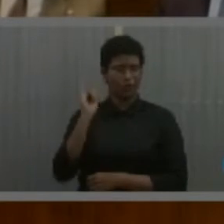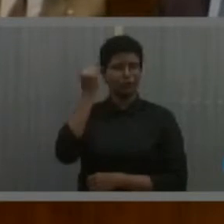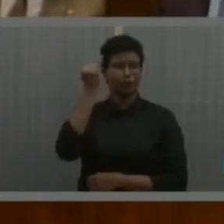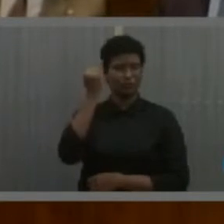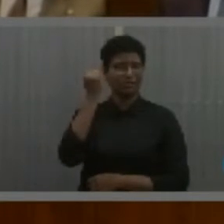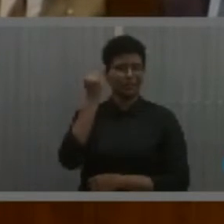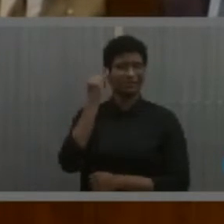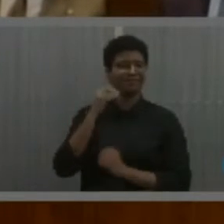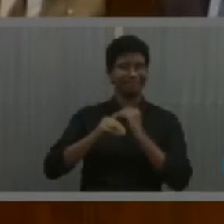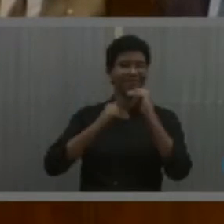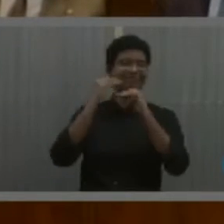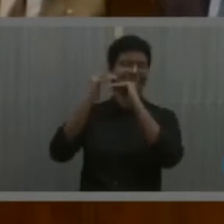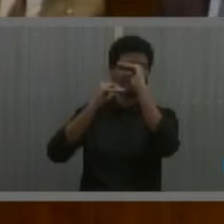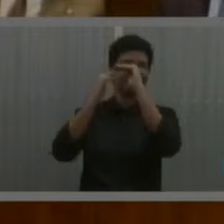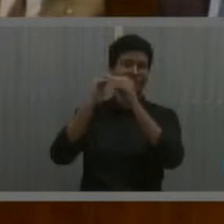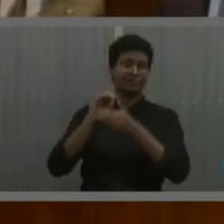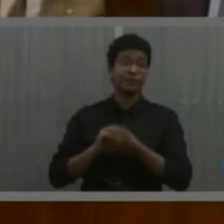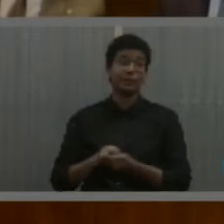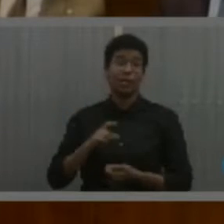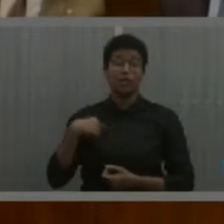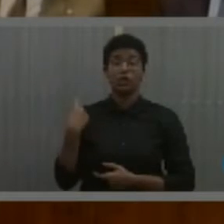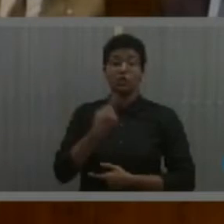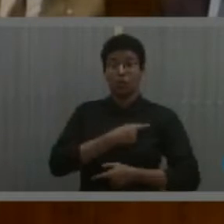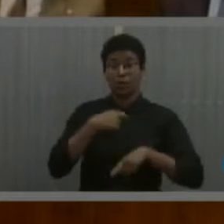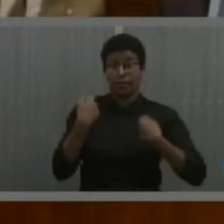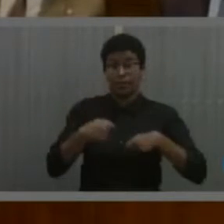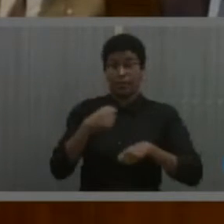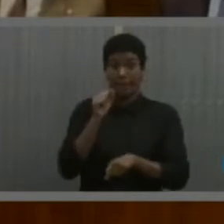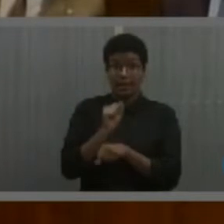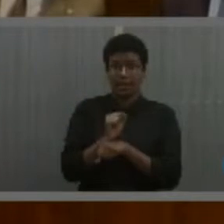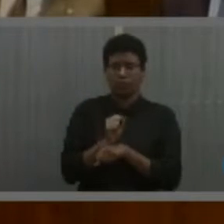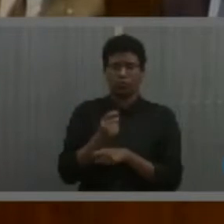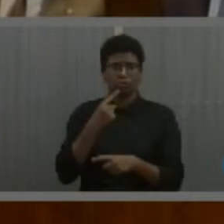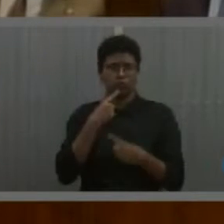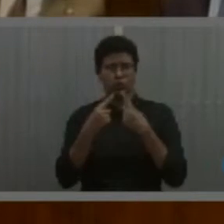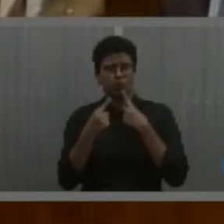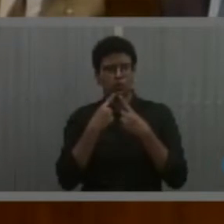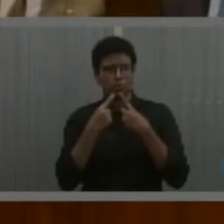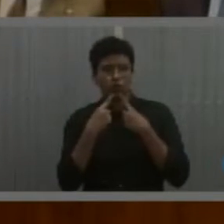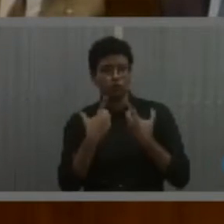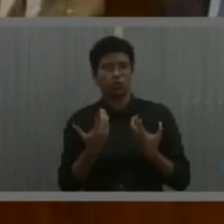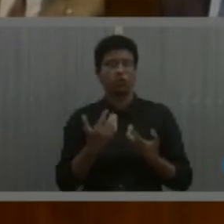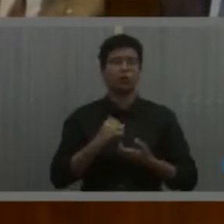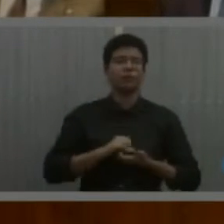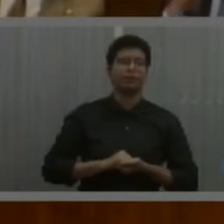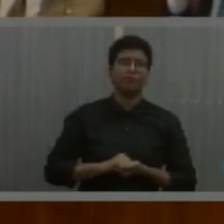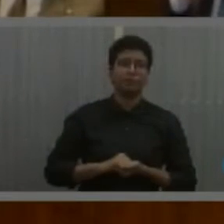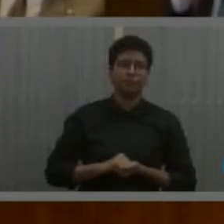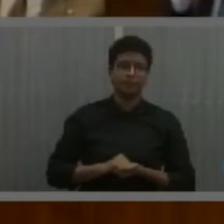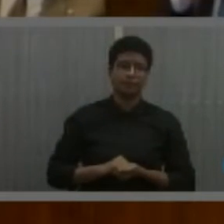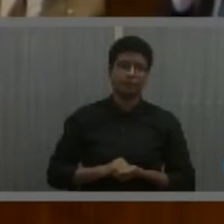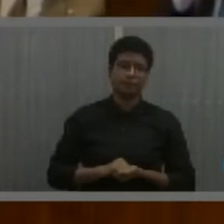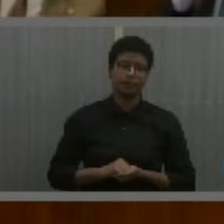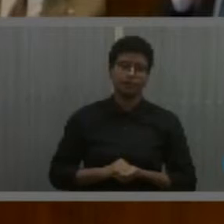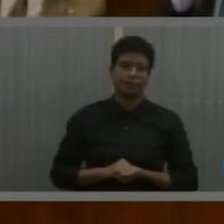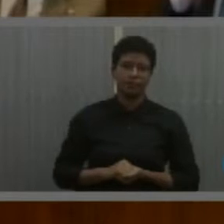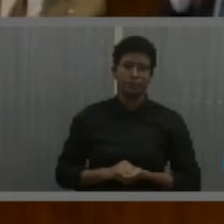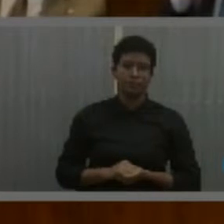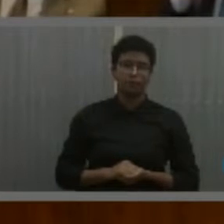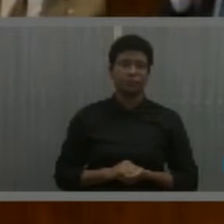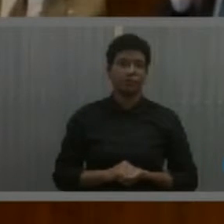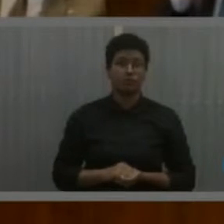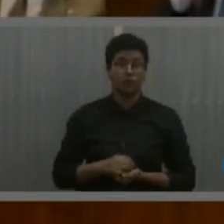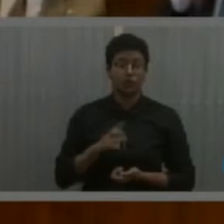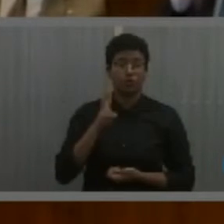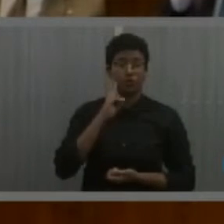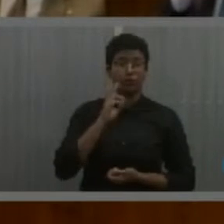de crescimento. Temos que deixar de discutir no varejo para discutir somente no atacado. O governo